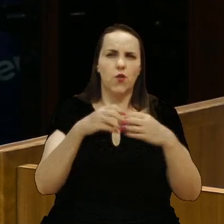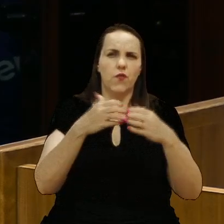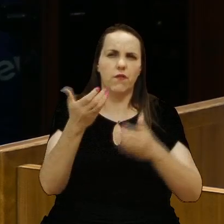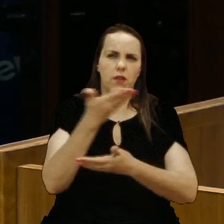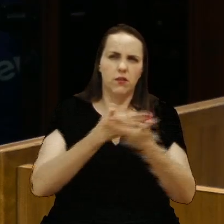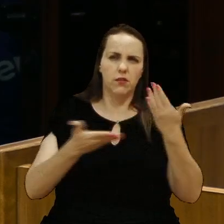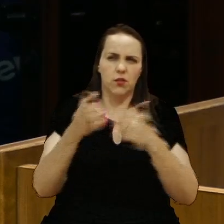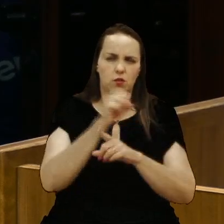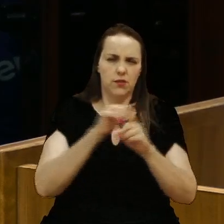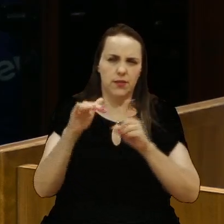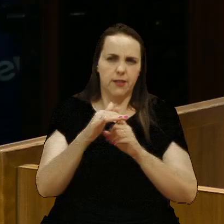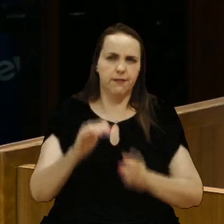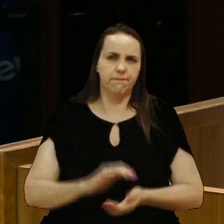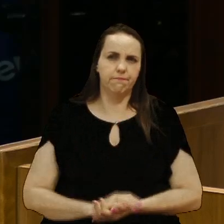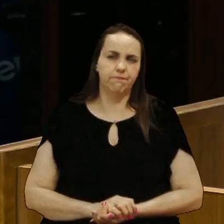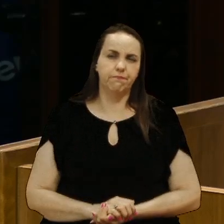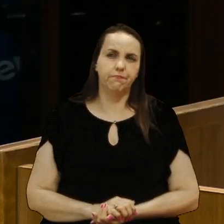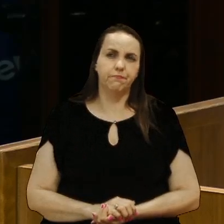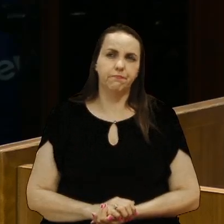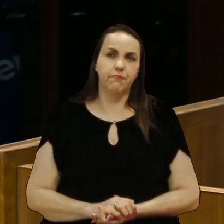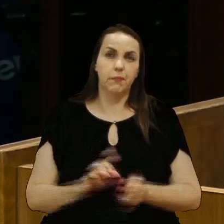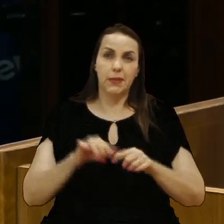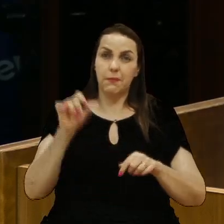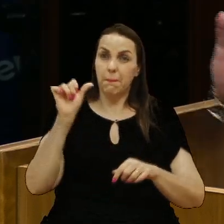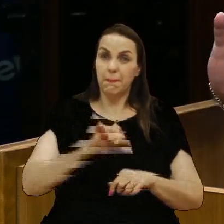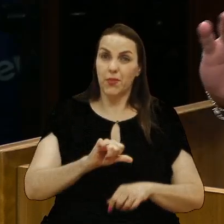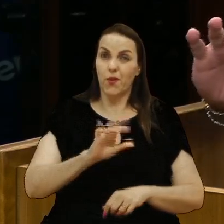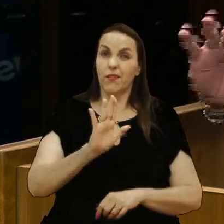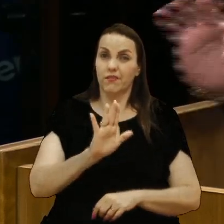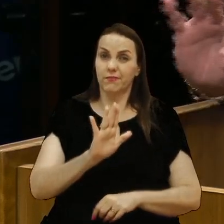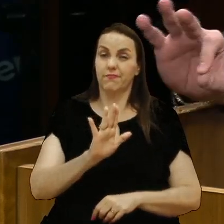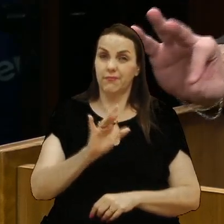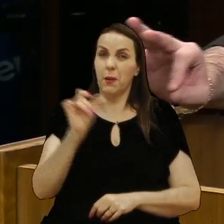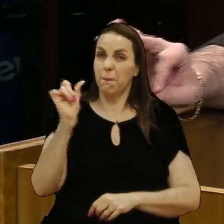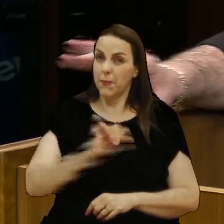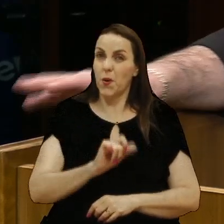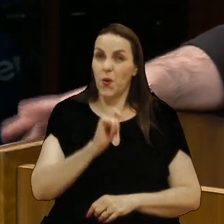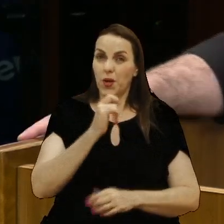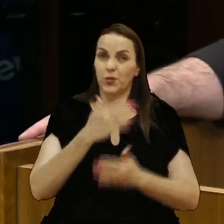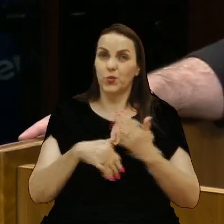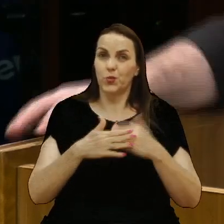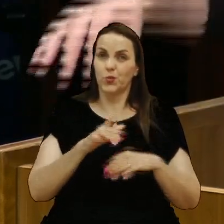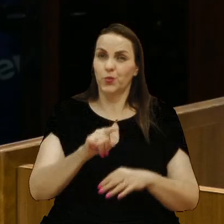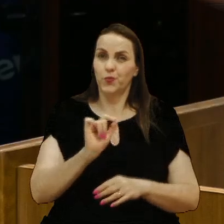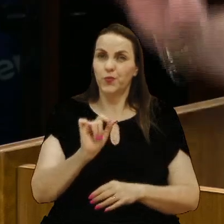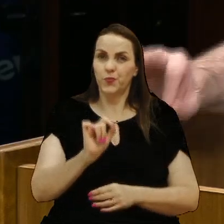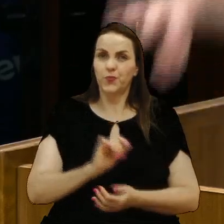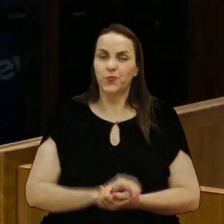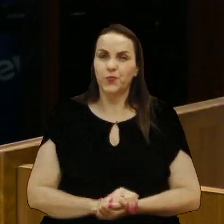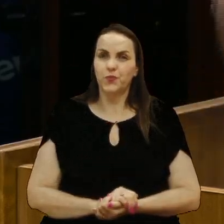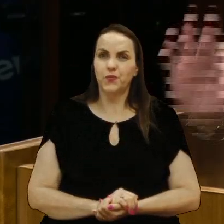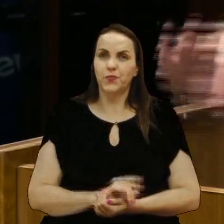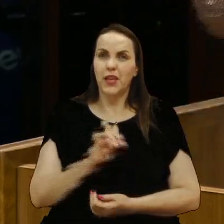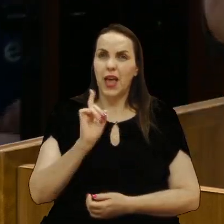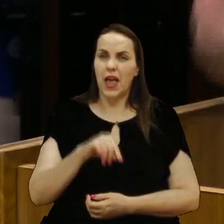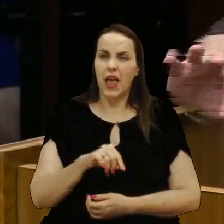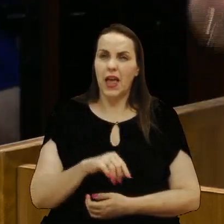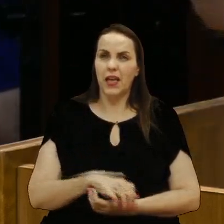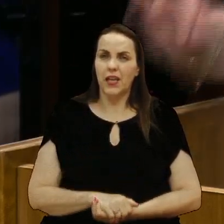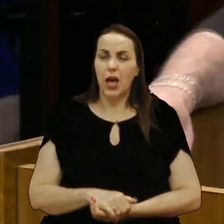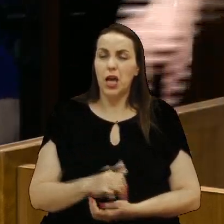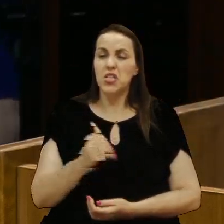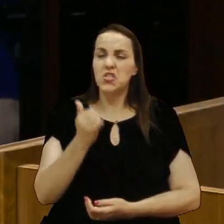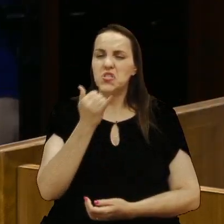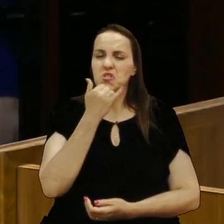sociedade. Mas o pior disso tudo é a desculpa esfarrapada do